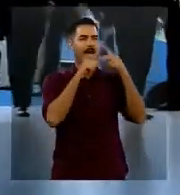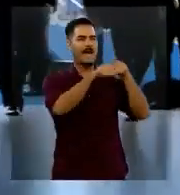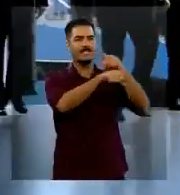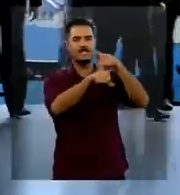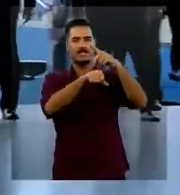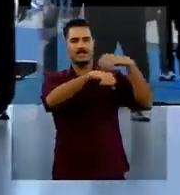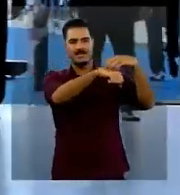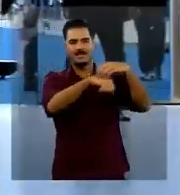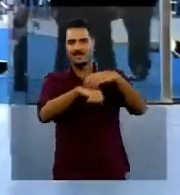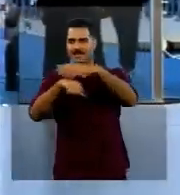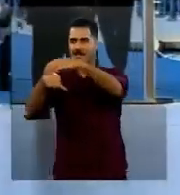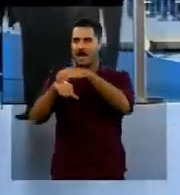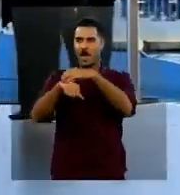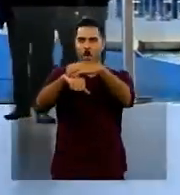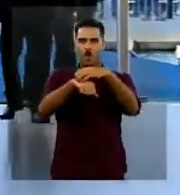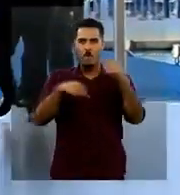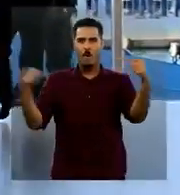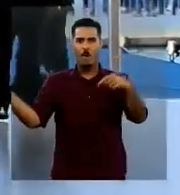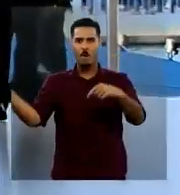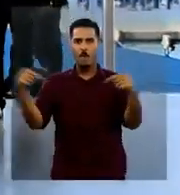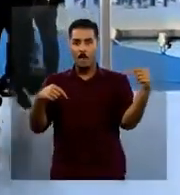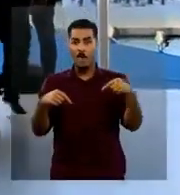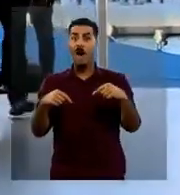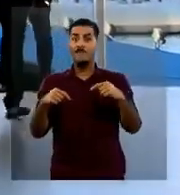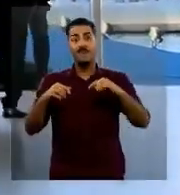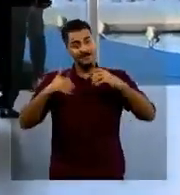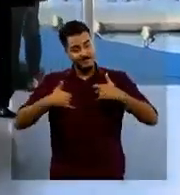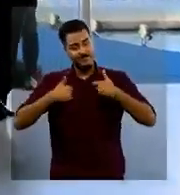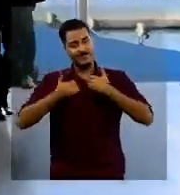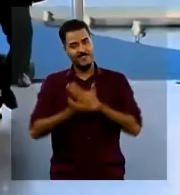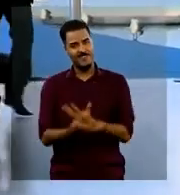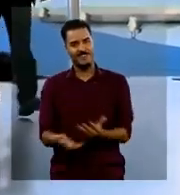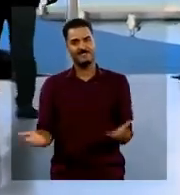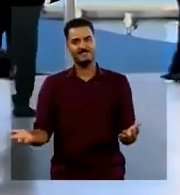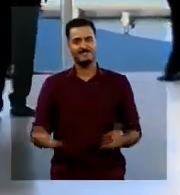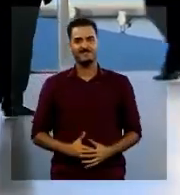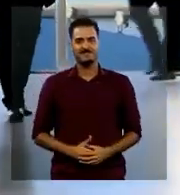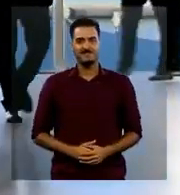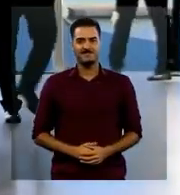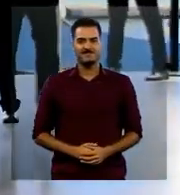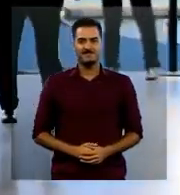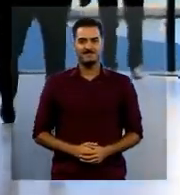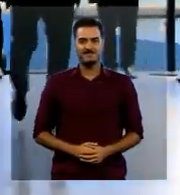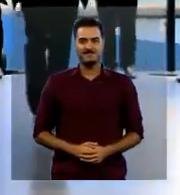posse do presidente Jair Bolsonaro.